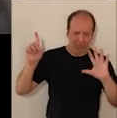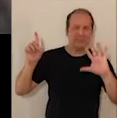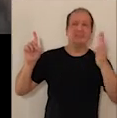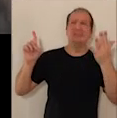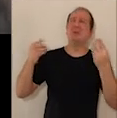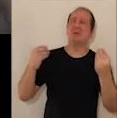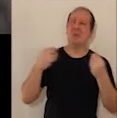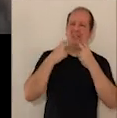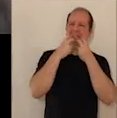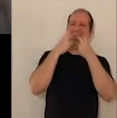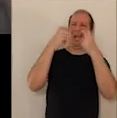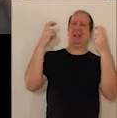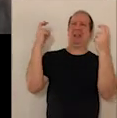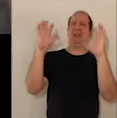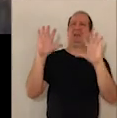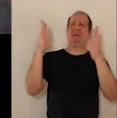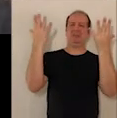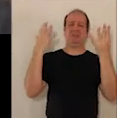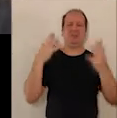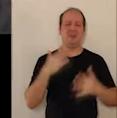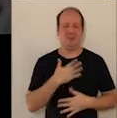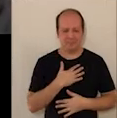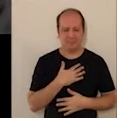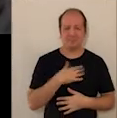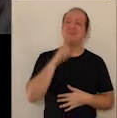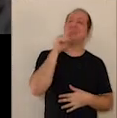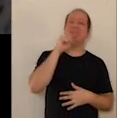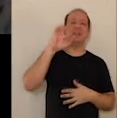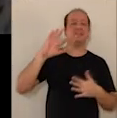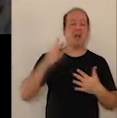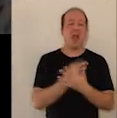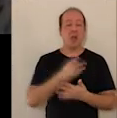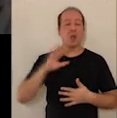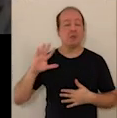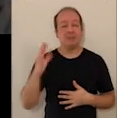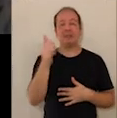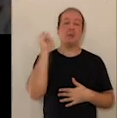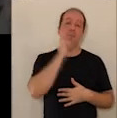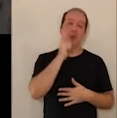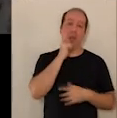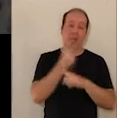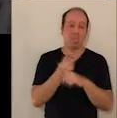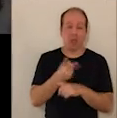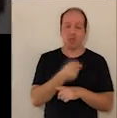Que escândalo! É isso que acontece quando as mulheres vão atrás dos homens, não é?